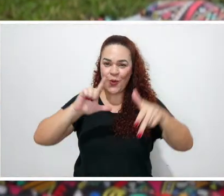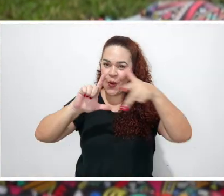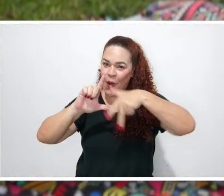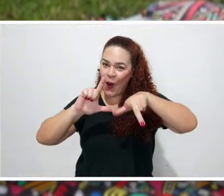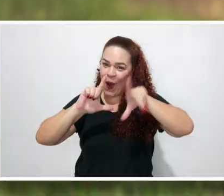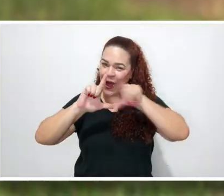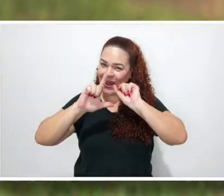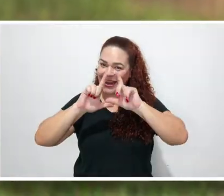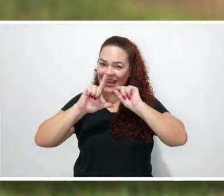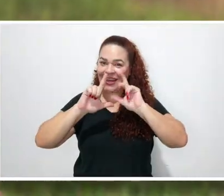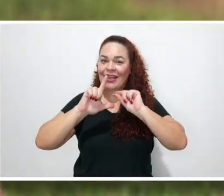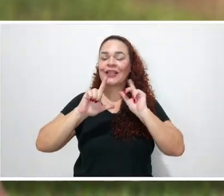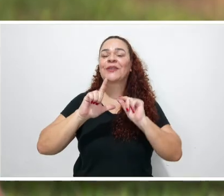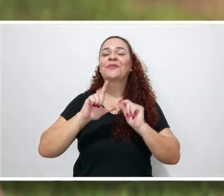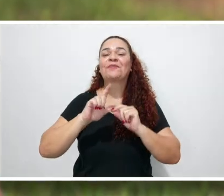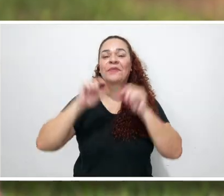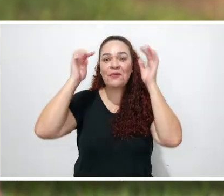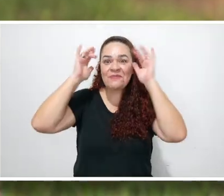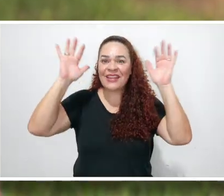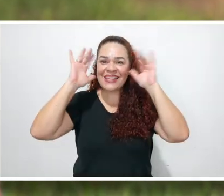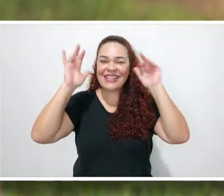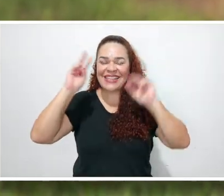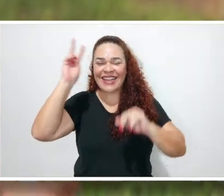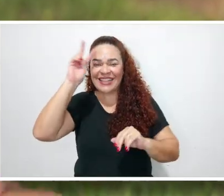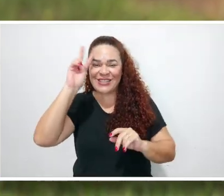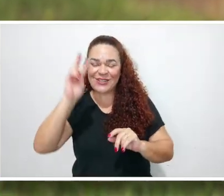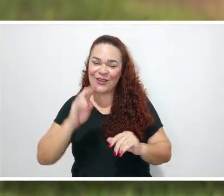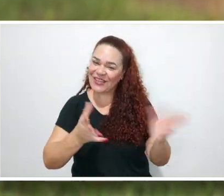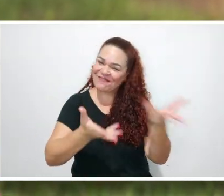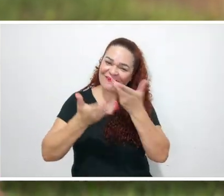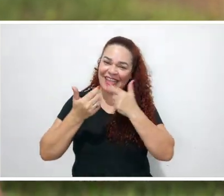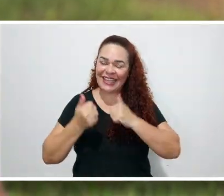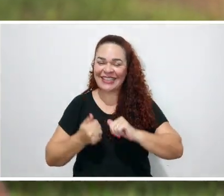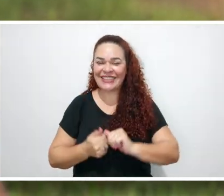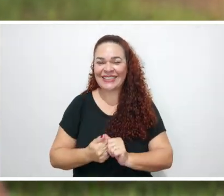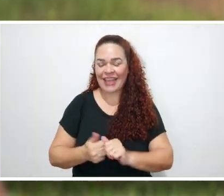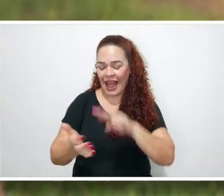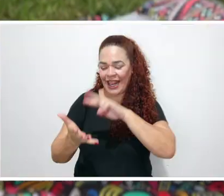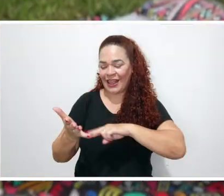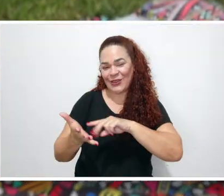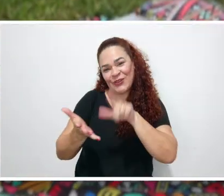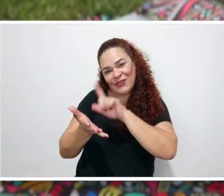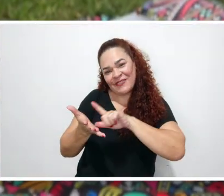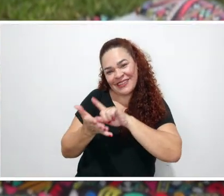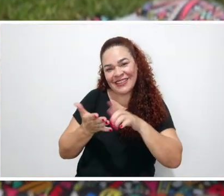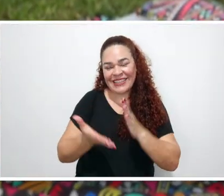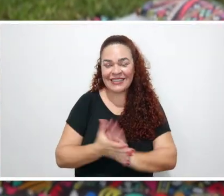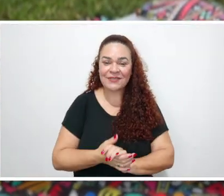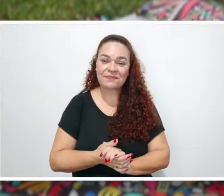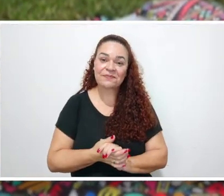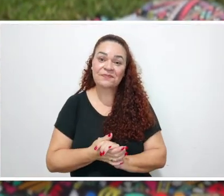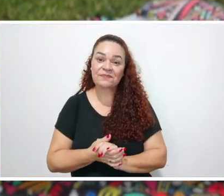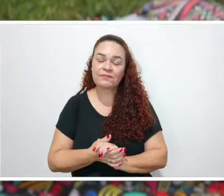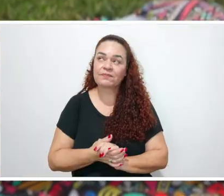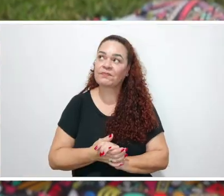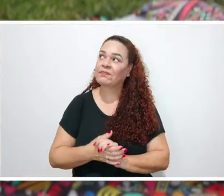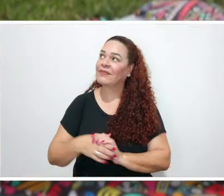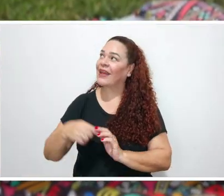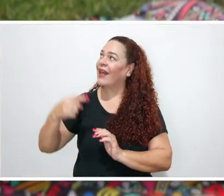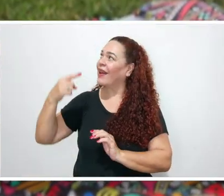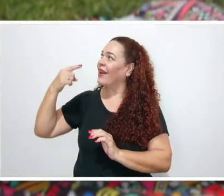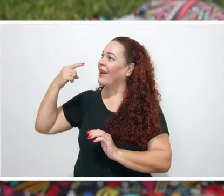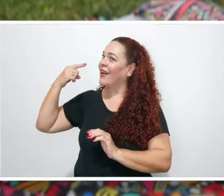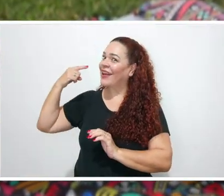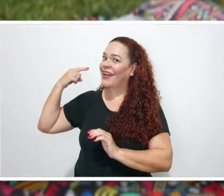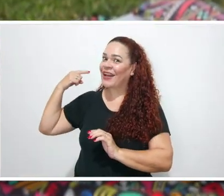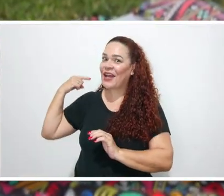Cola Aí, chamado Magia das Histórias, e vem embarcar comigo nessa aventura literária. Era uma vez uma cidade que queria